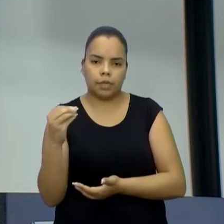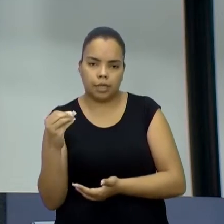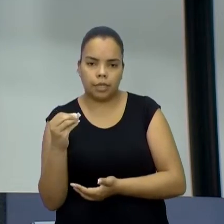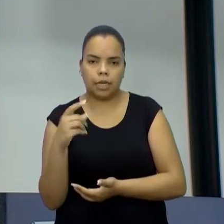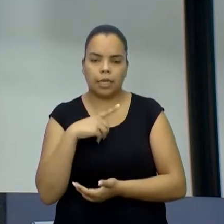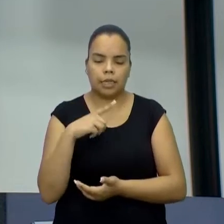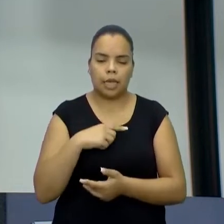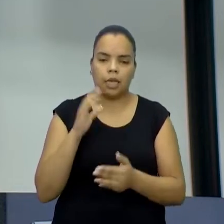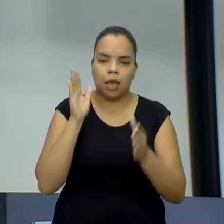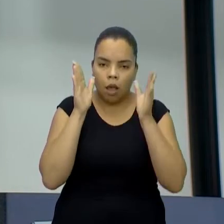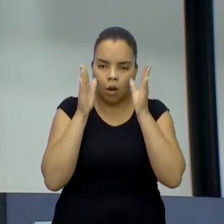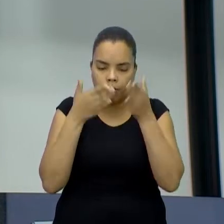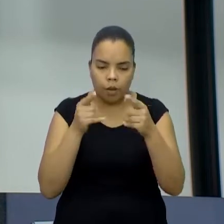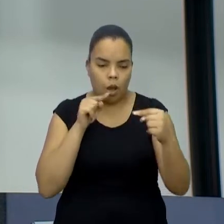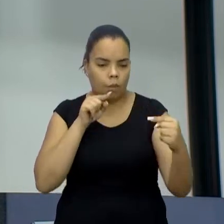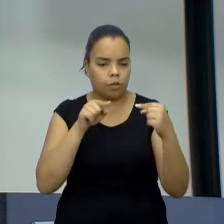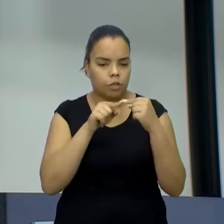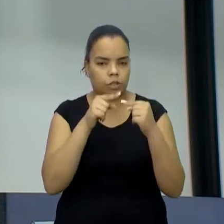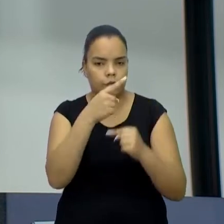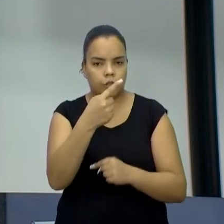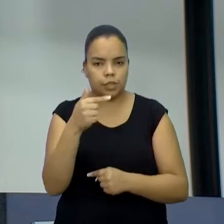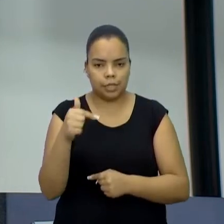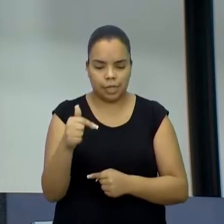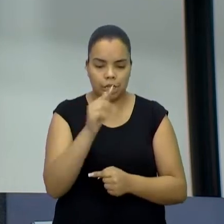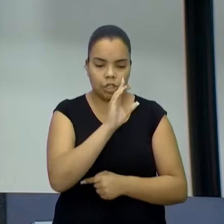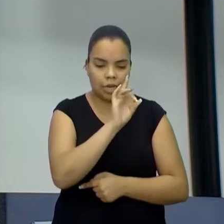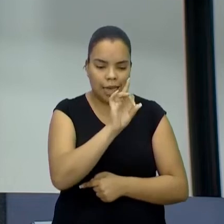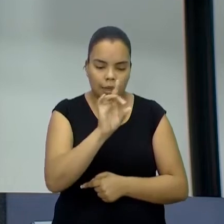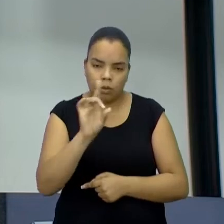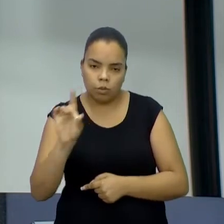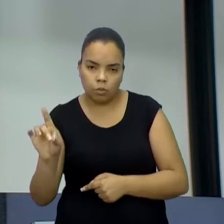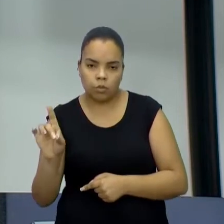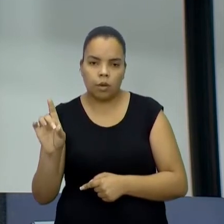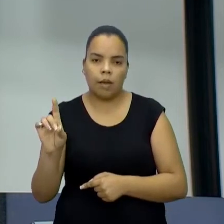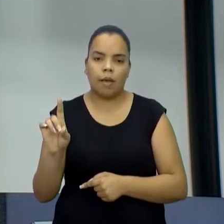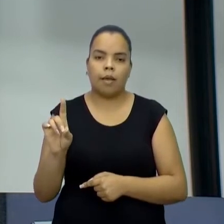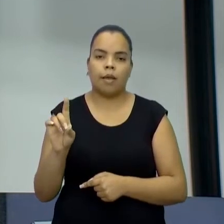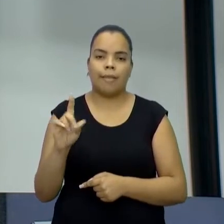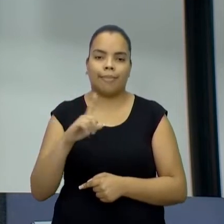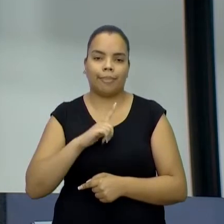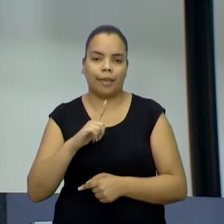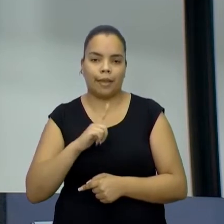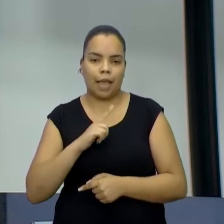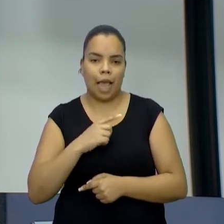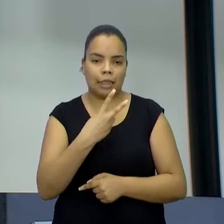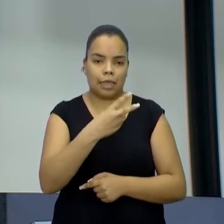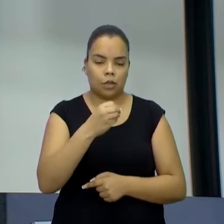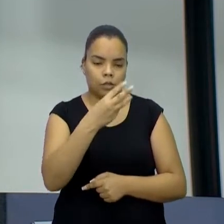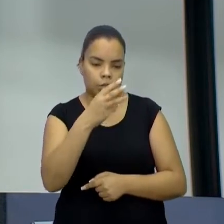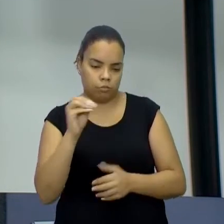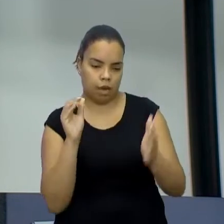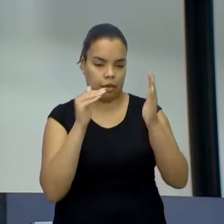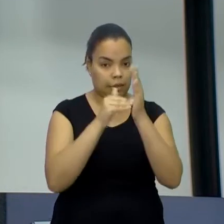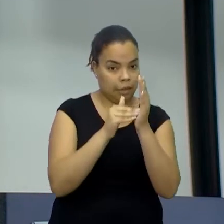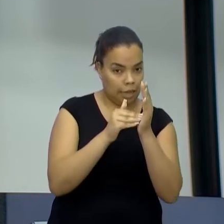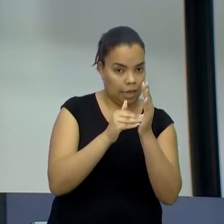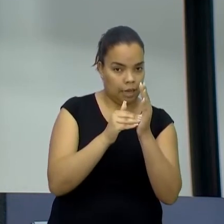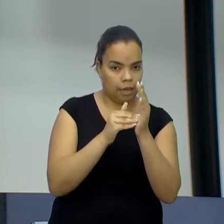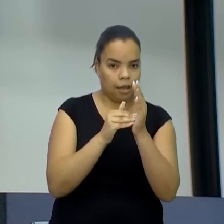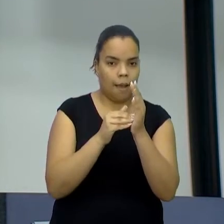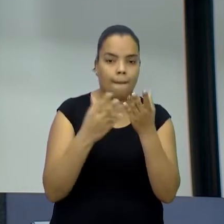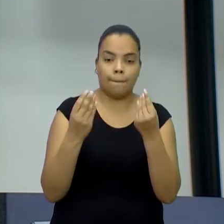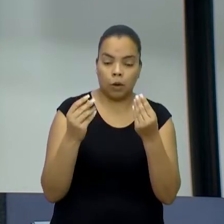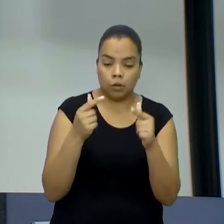17 objetivos e que cada um pretende que até 2030 muitos